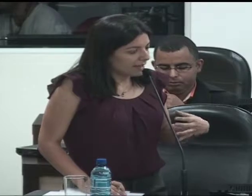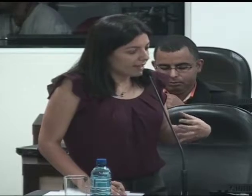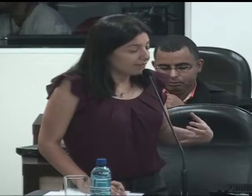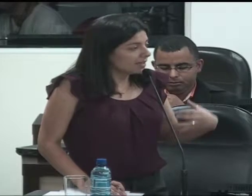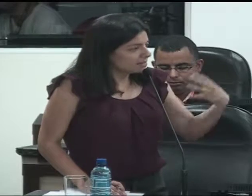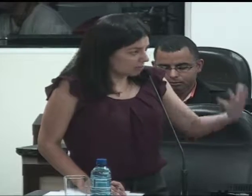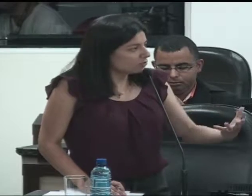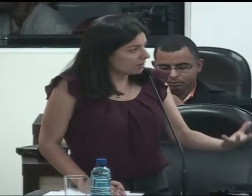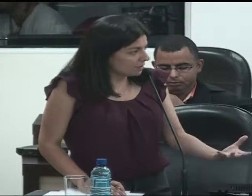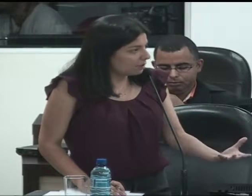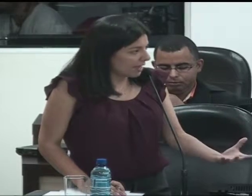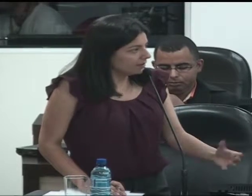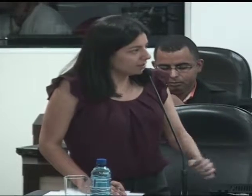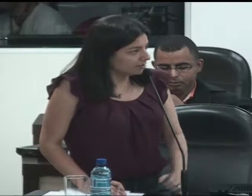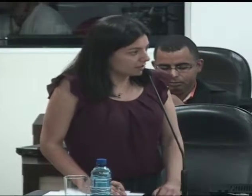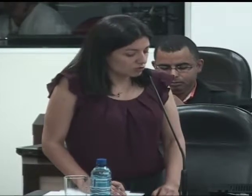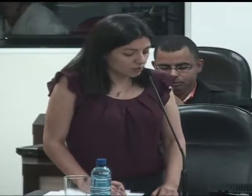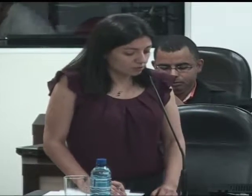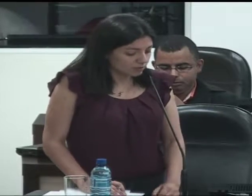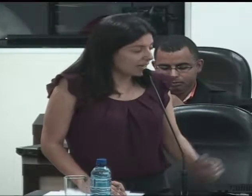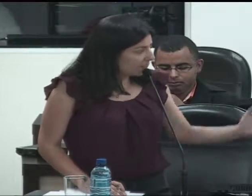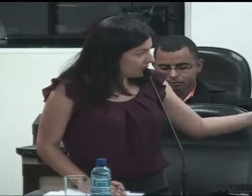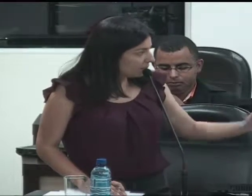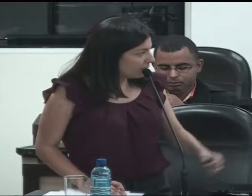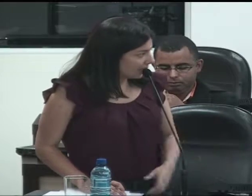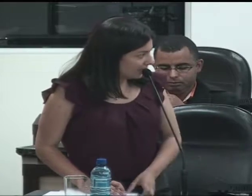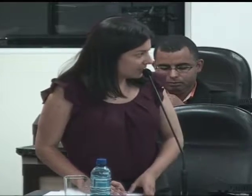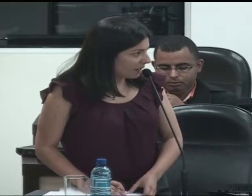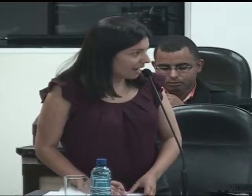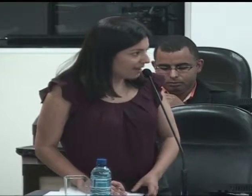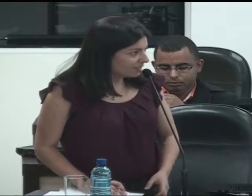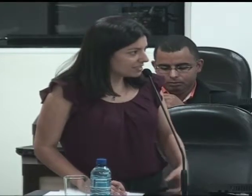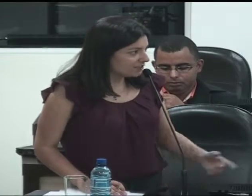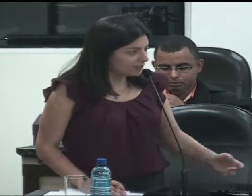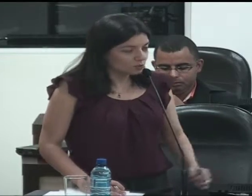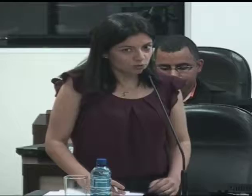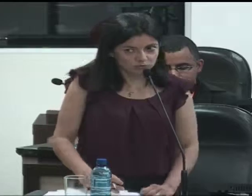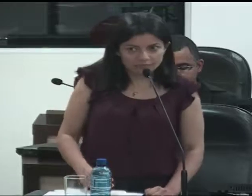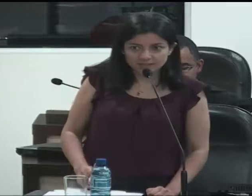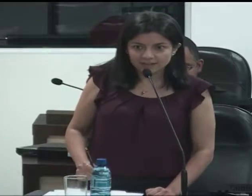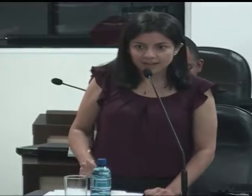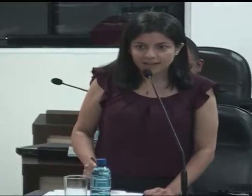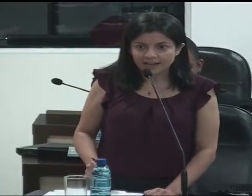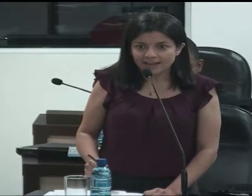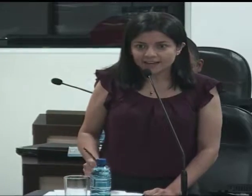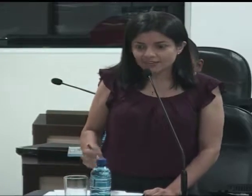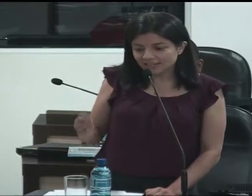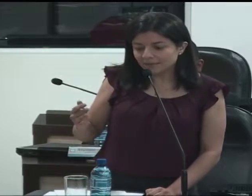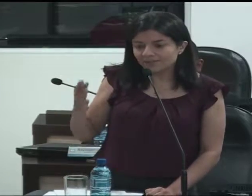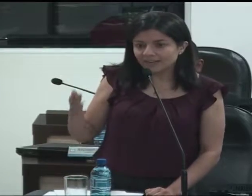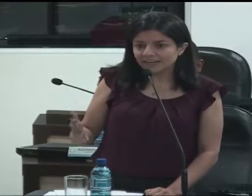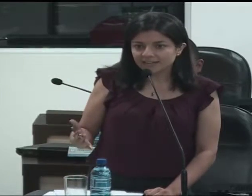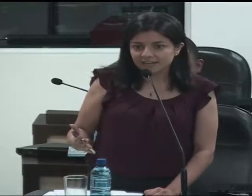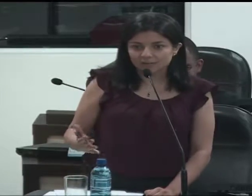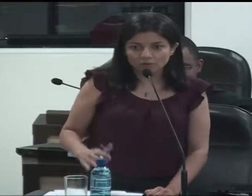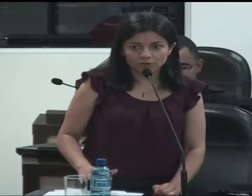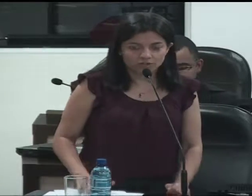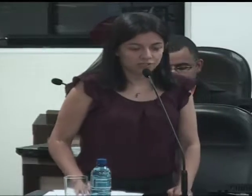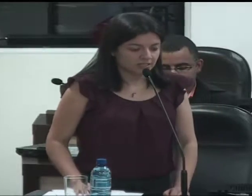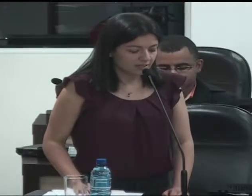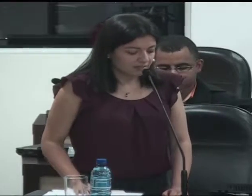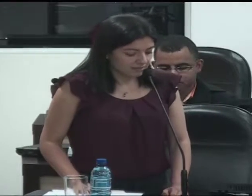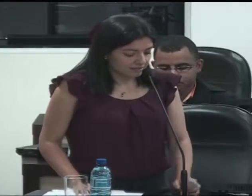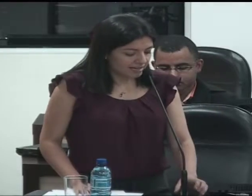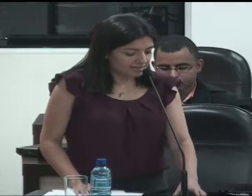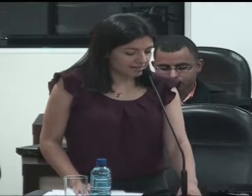bastante intenção de fazer o bem nesse sentido, e ele abriu mão aí das palavras em virtude de querer me valer